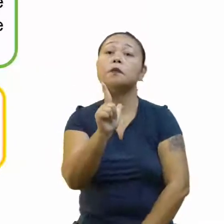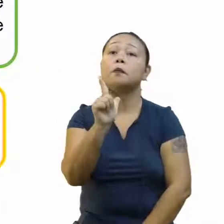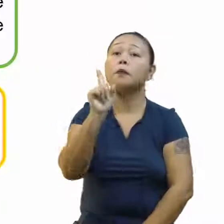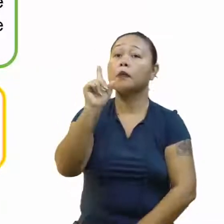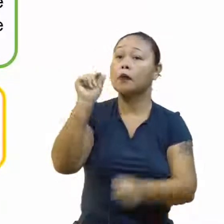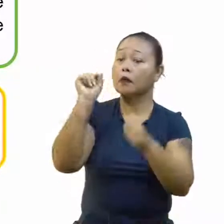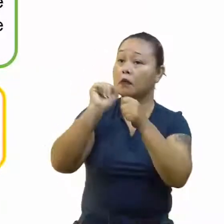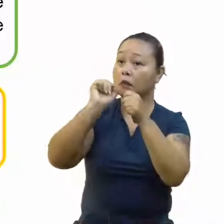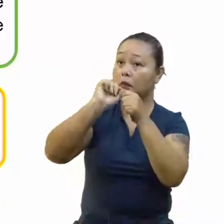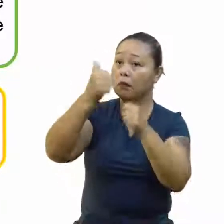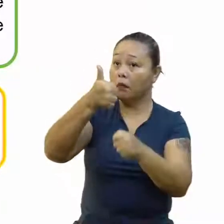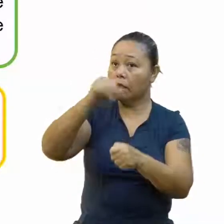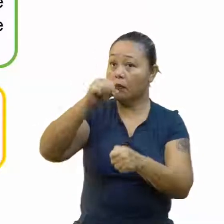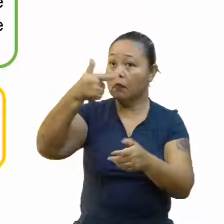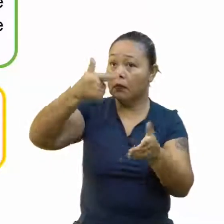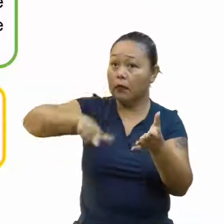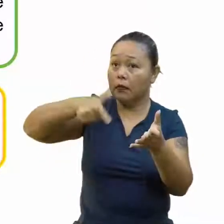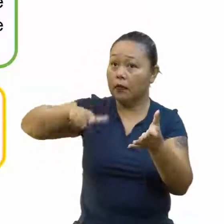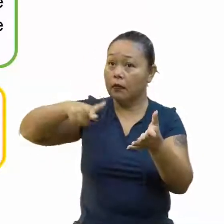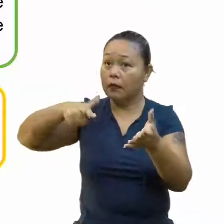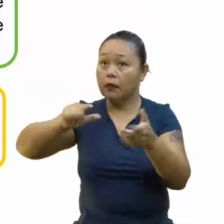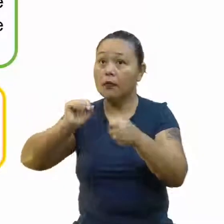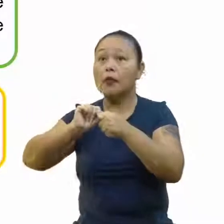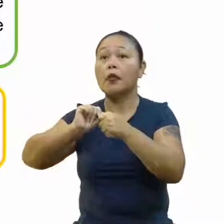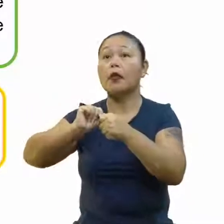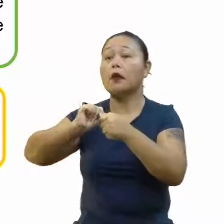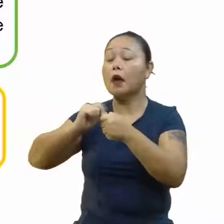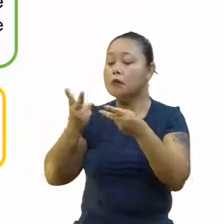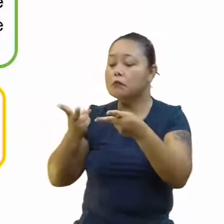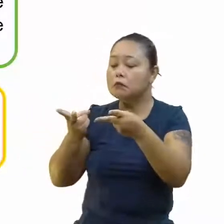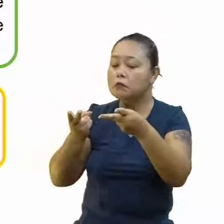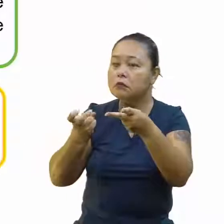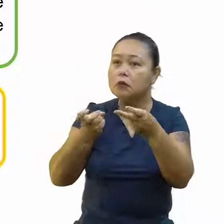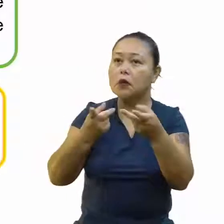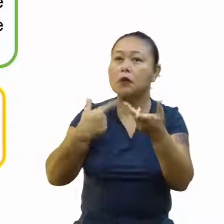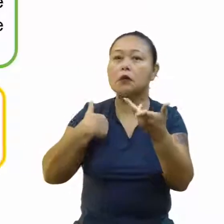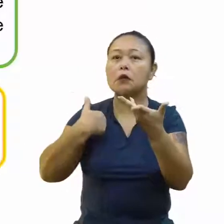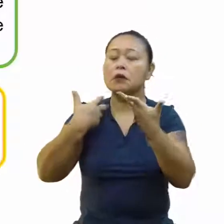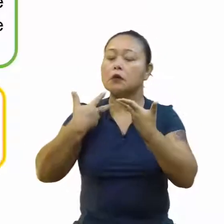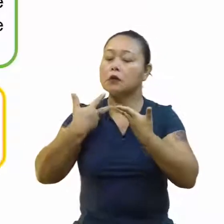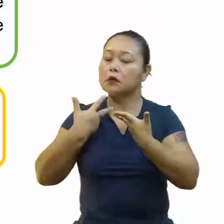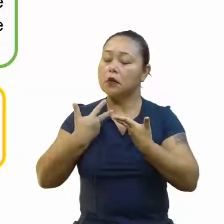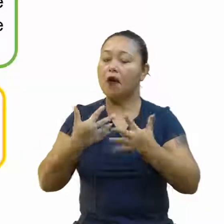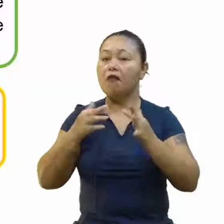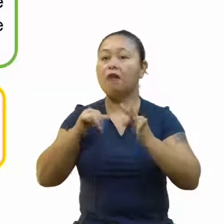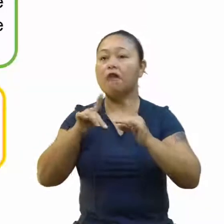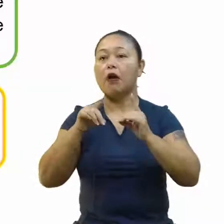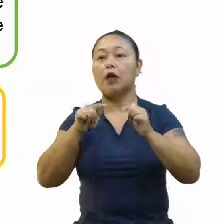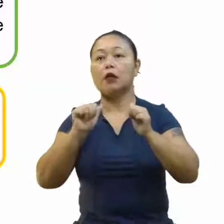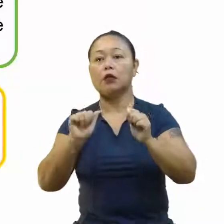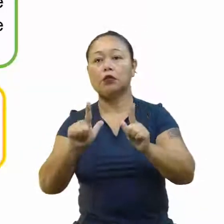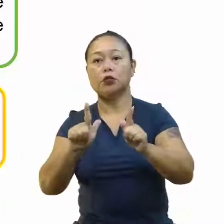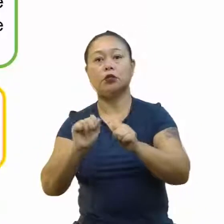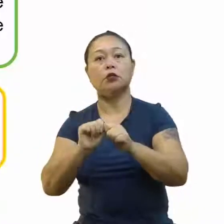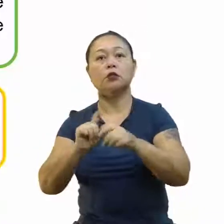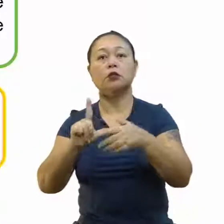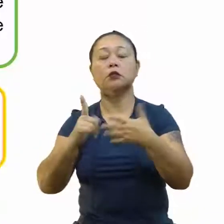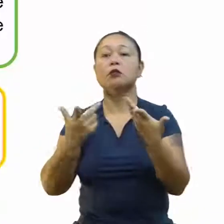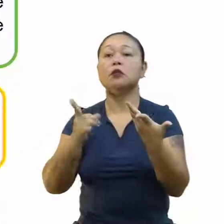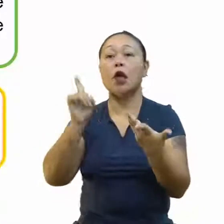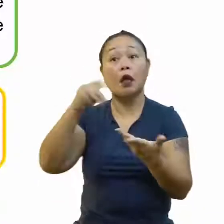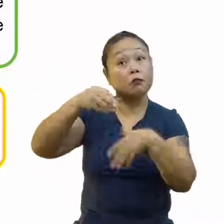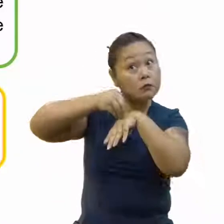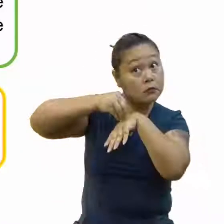realiza 10 repetições e aí você vai perceber se ocorreu a fadiga, ok? Essa é a